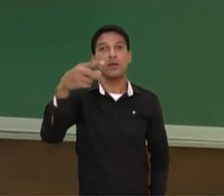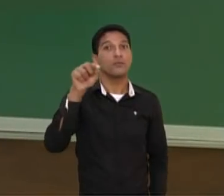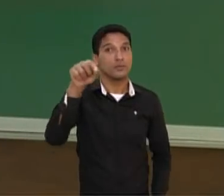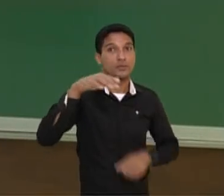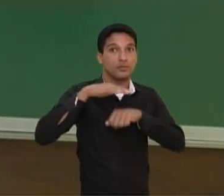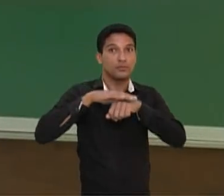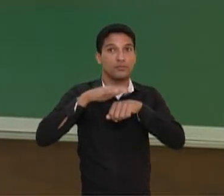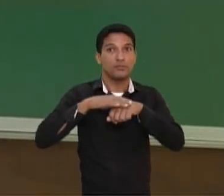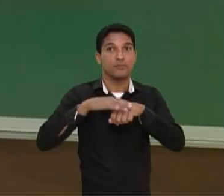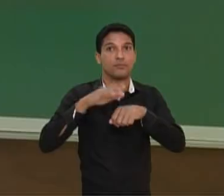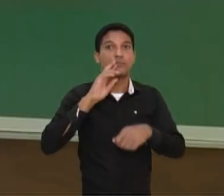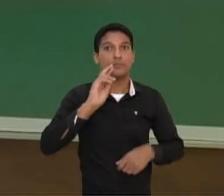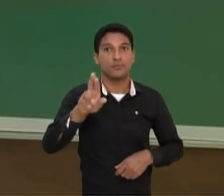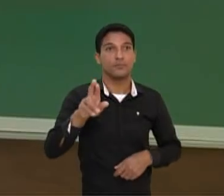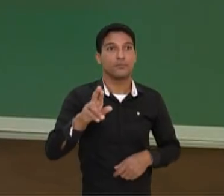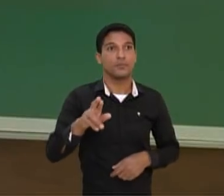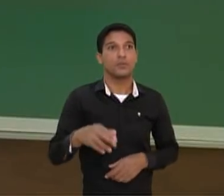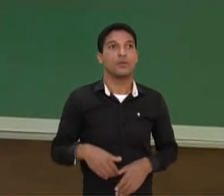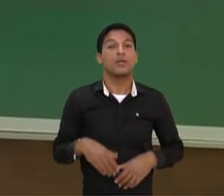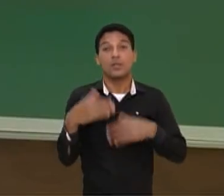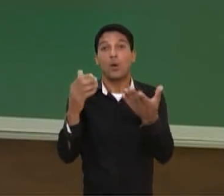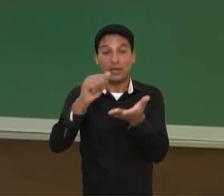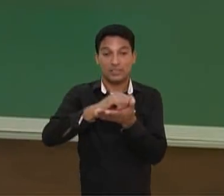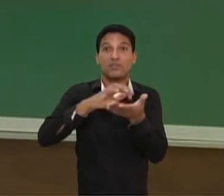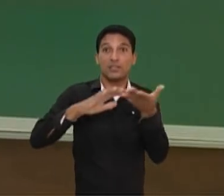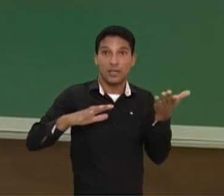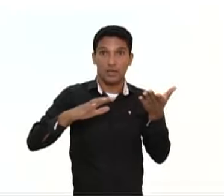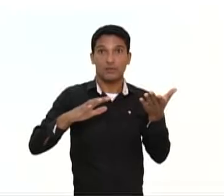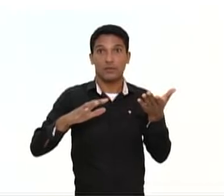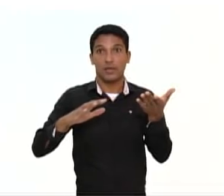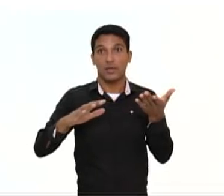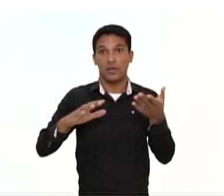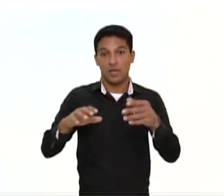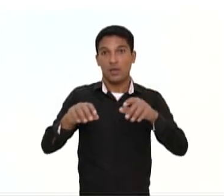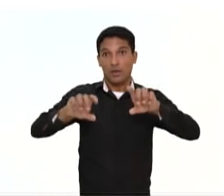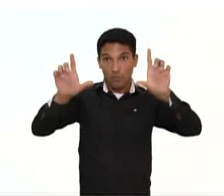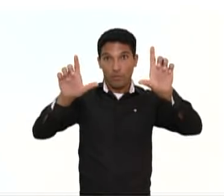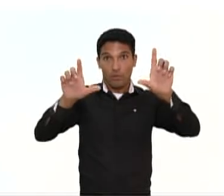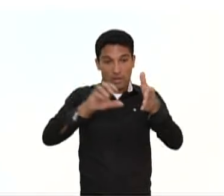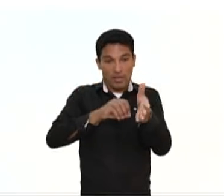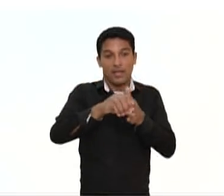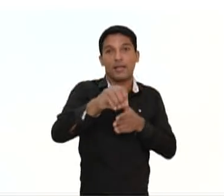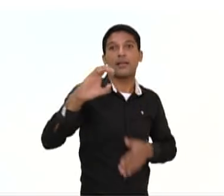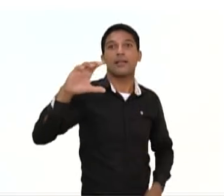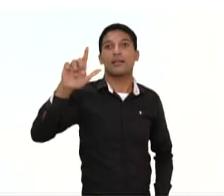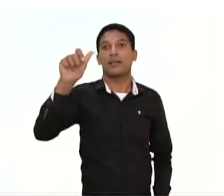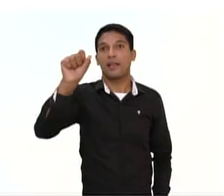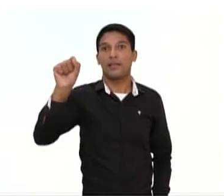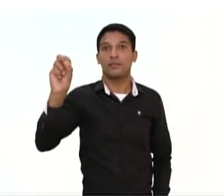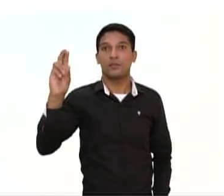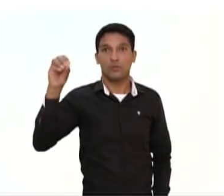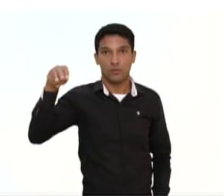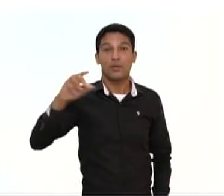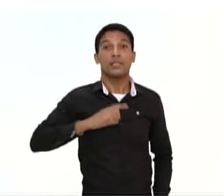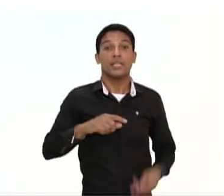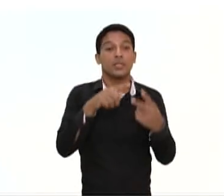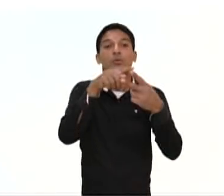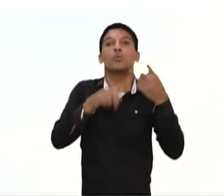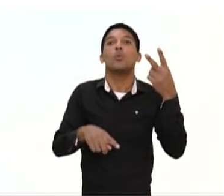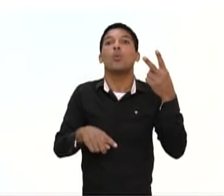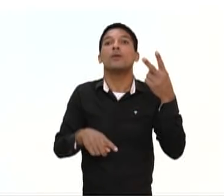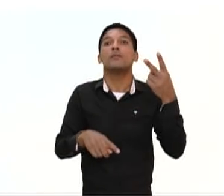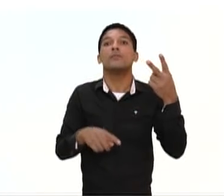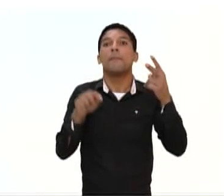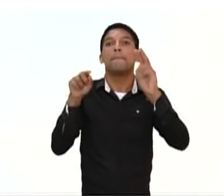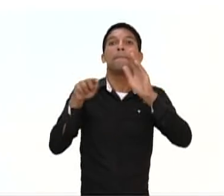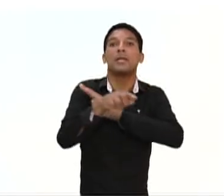tá? Nas atividades do Classroom, temos duas questões com 4 alternativas de resposta.